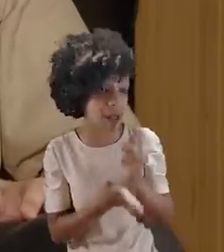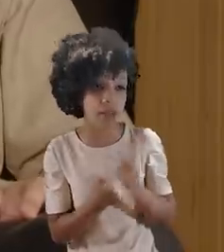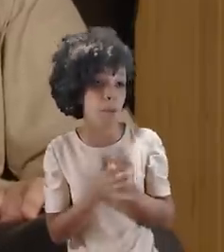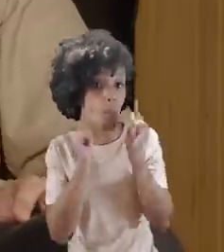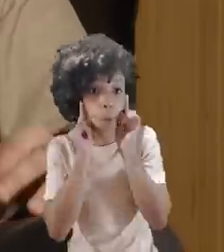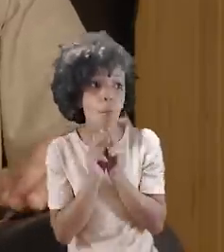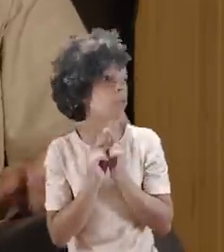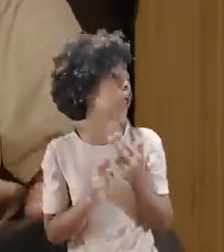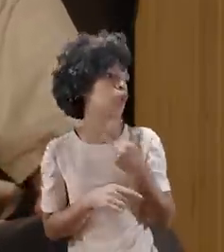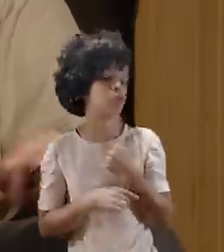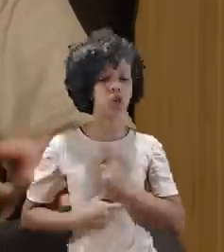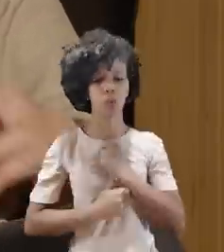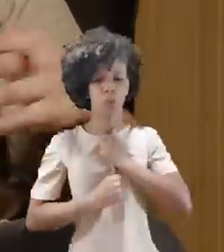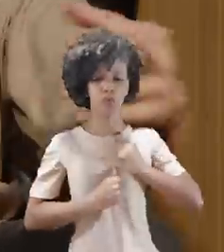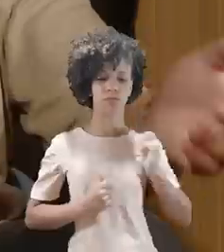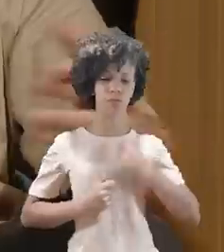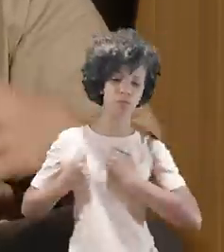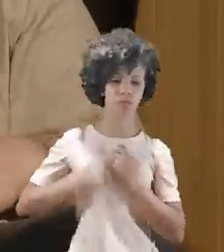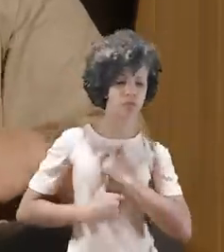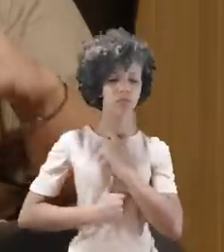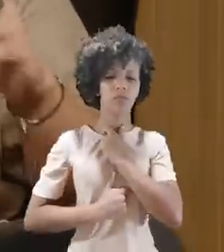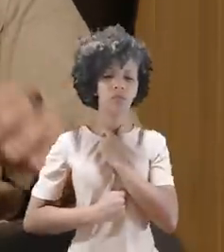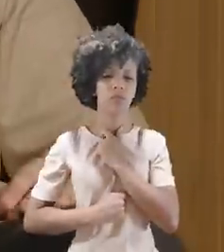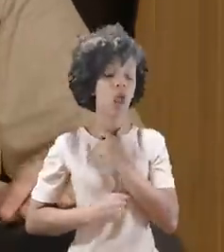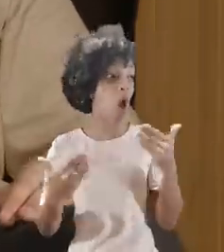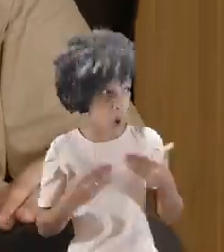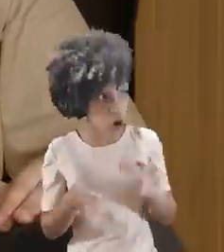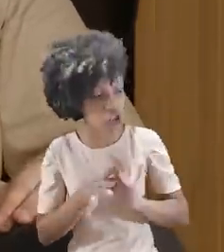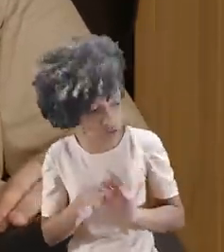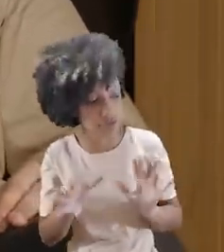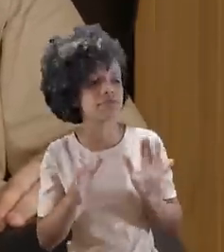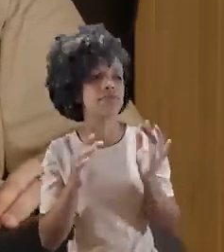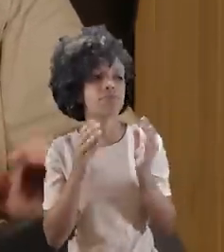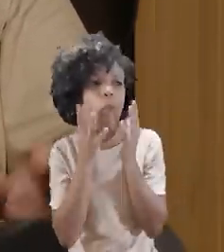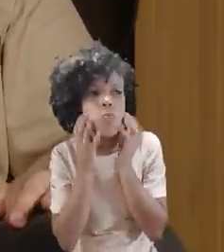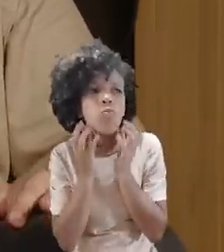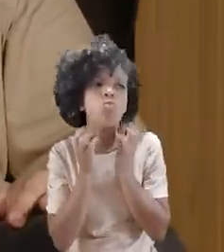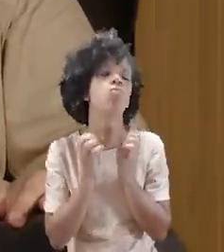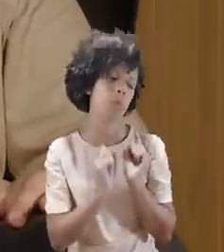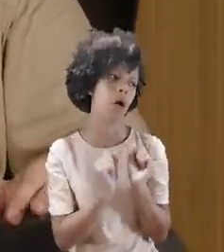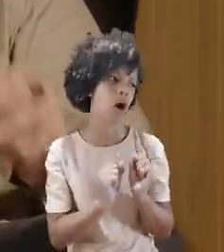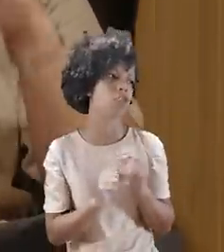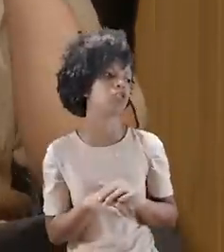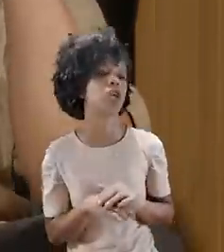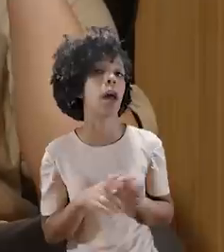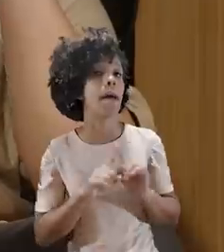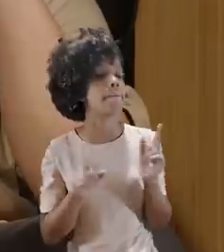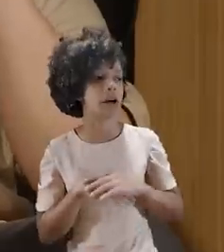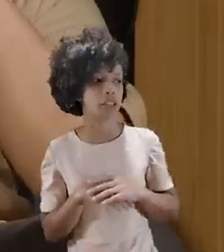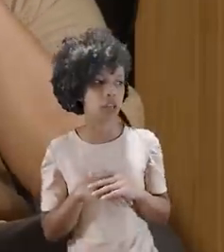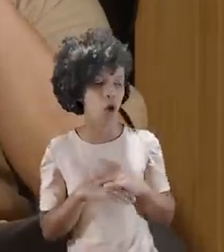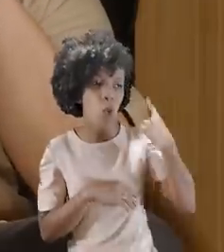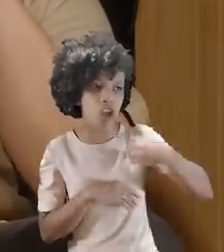cara tirava não podia ter trabalhar de gravar todo já tá liberando mais casa cortar o barulho desenhadinha já mostrou assim Gravatal o corte